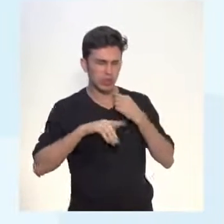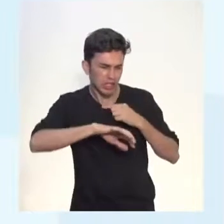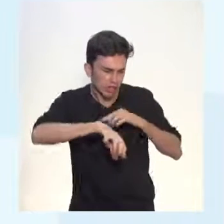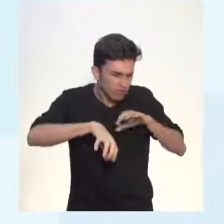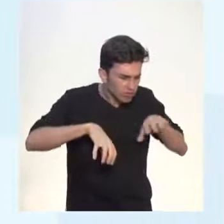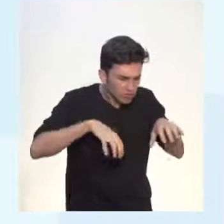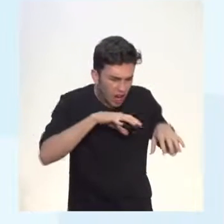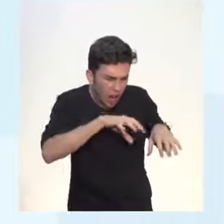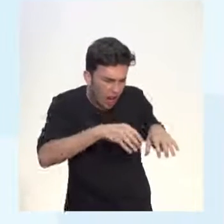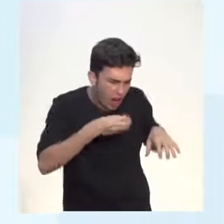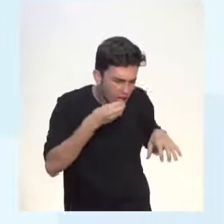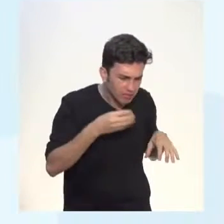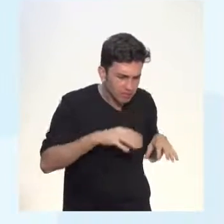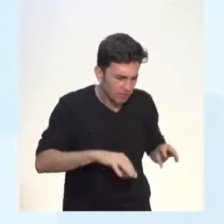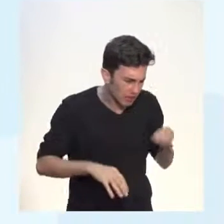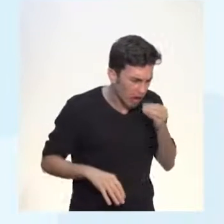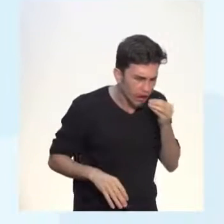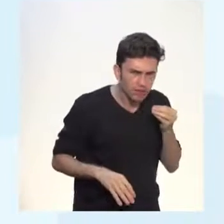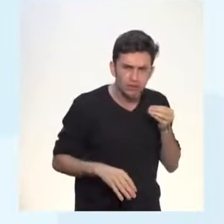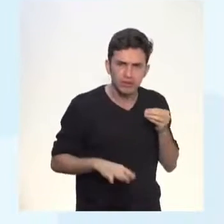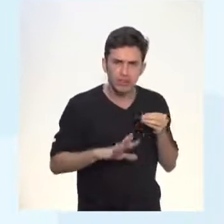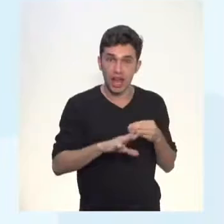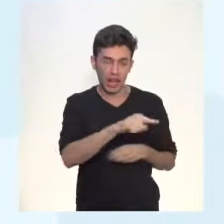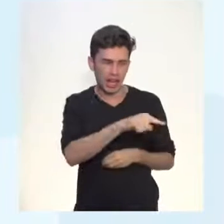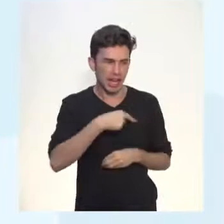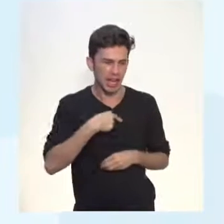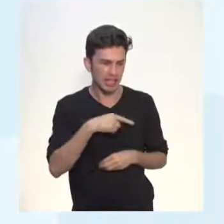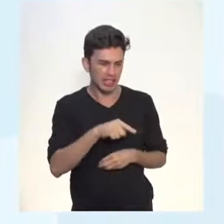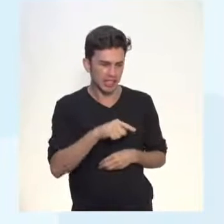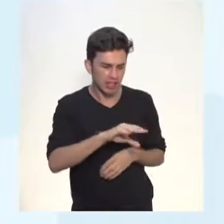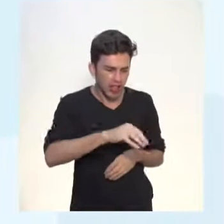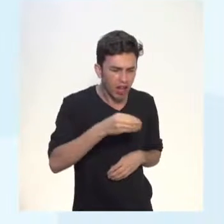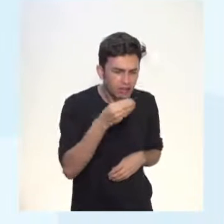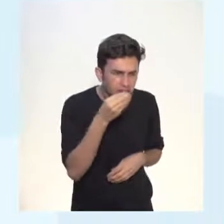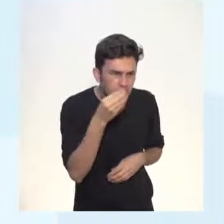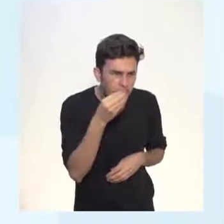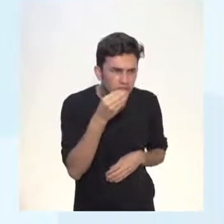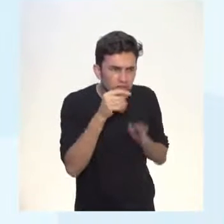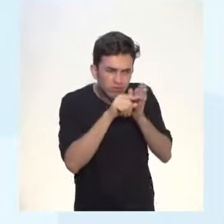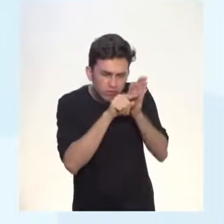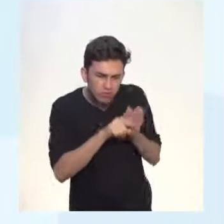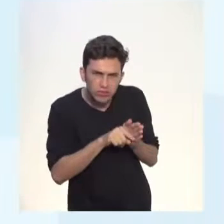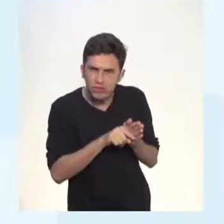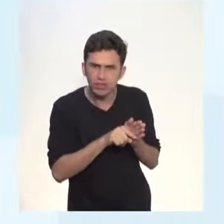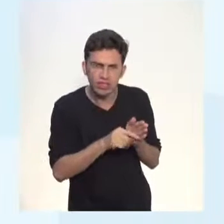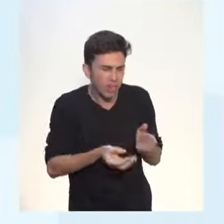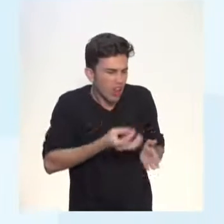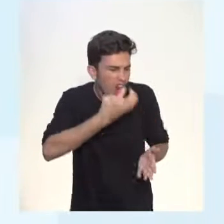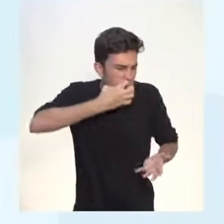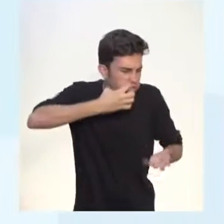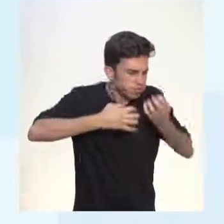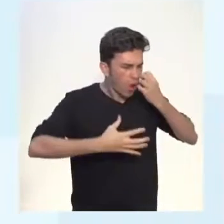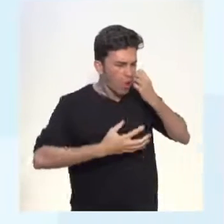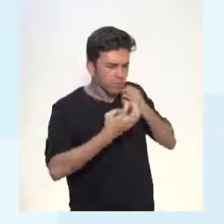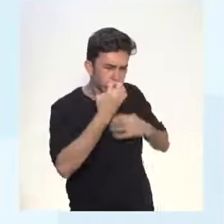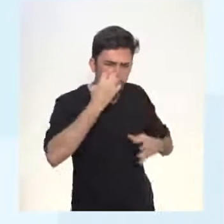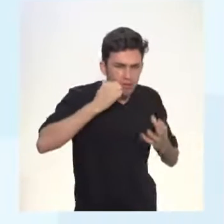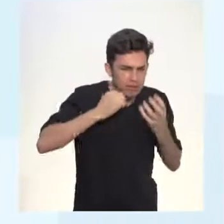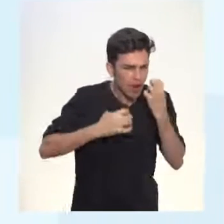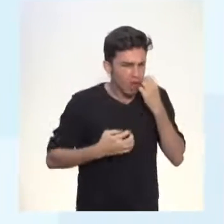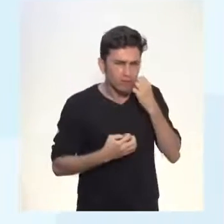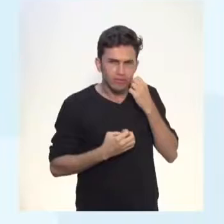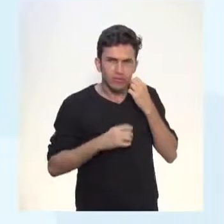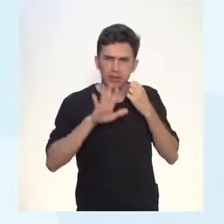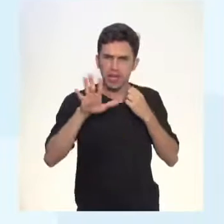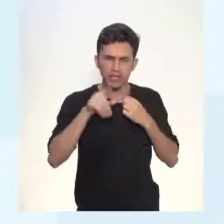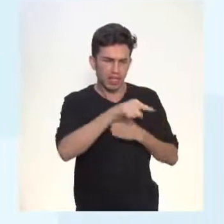detritos. Quando achava alguma coisa, não examinava nem cheirava, engolia com voracidade. O bicho não era